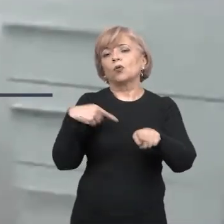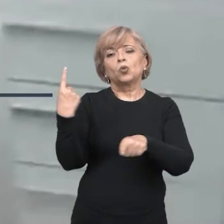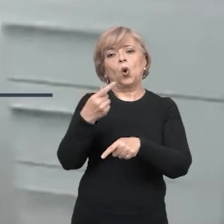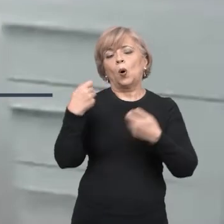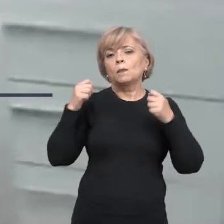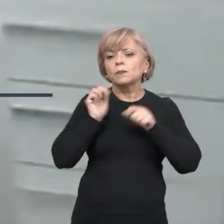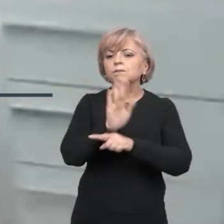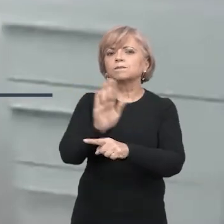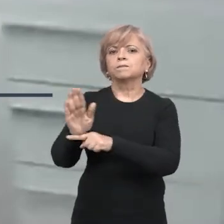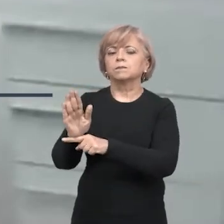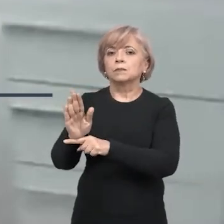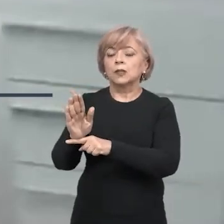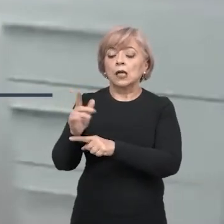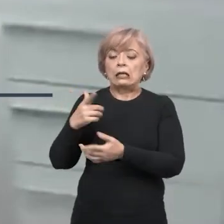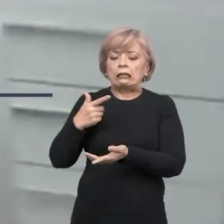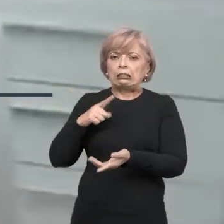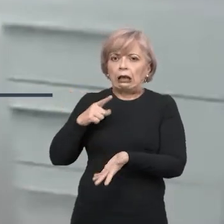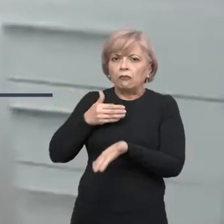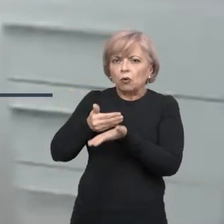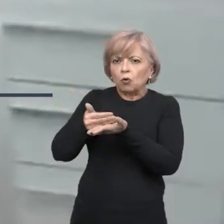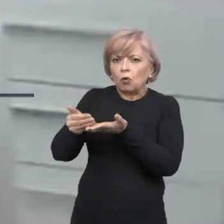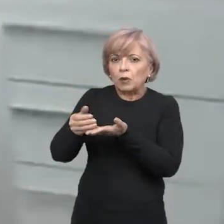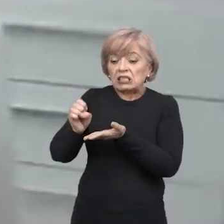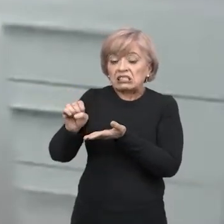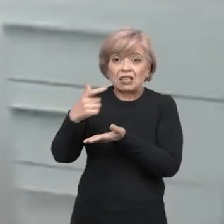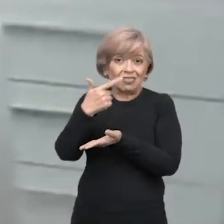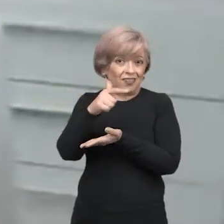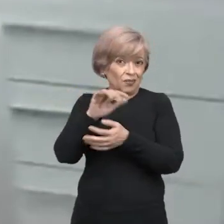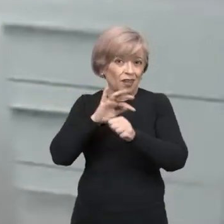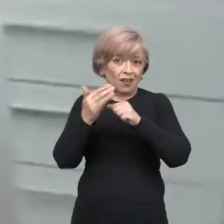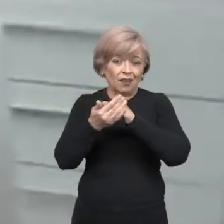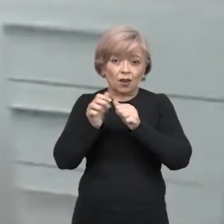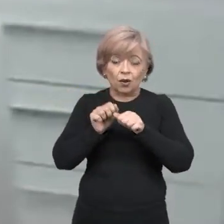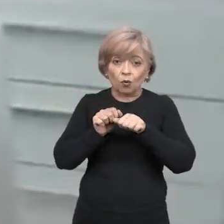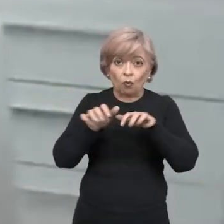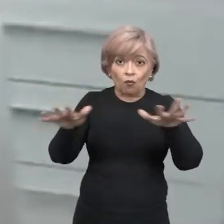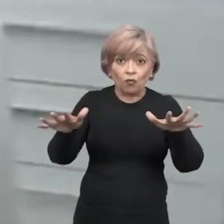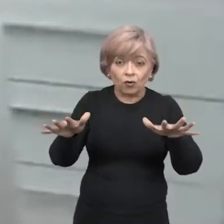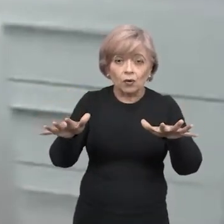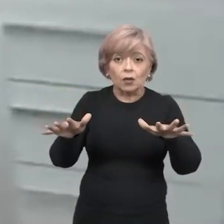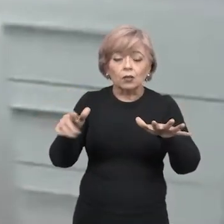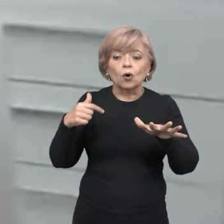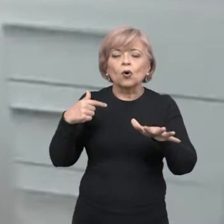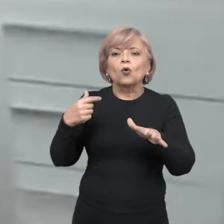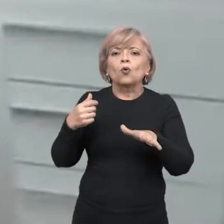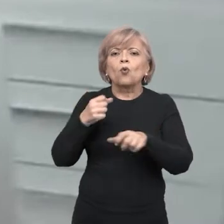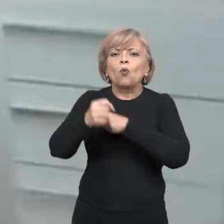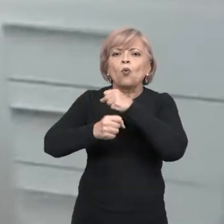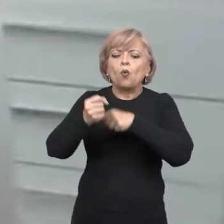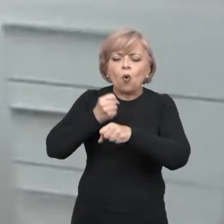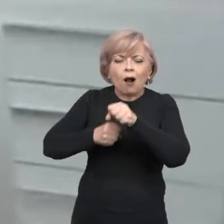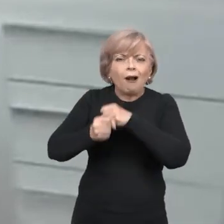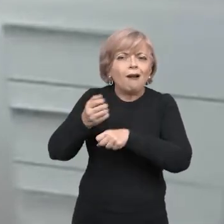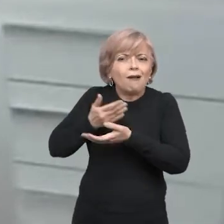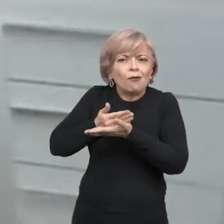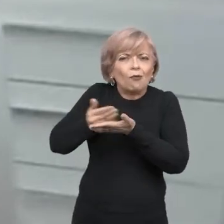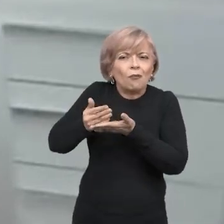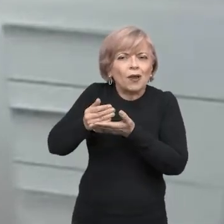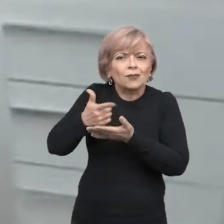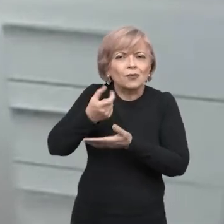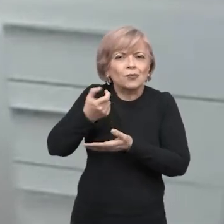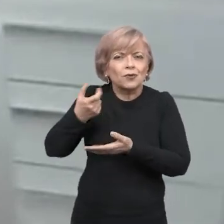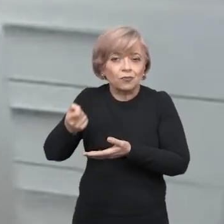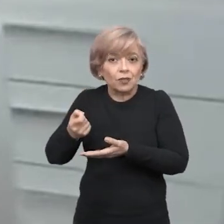fase que ia se não tivesse ocorrido a questão do convívio não é isso no início do ano teríamos é feito o processo de